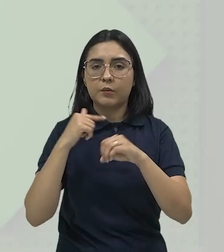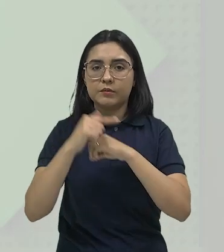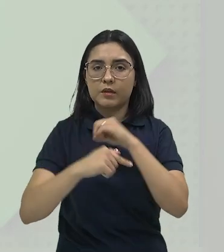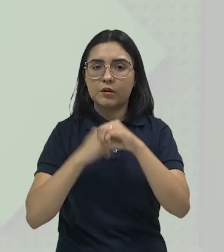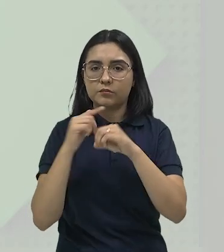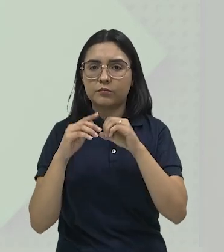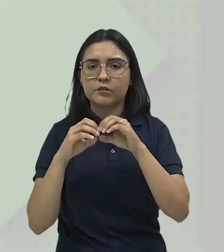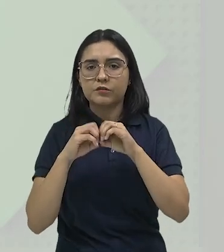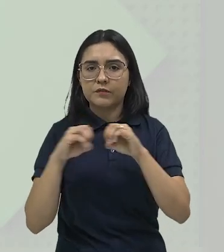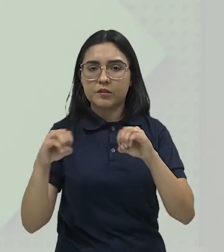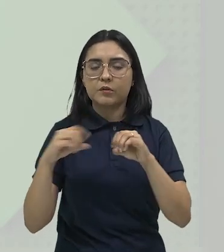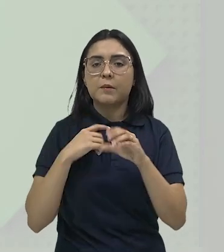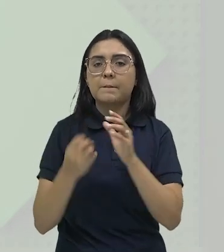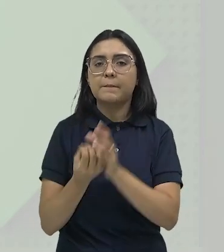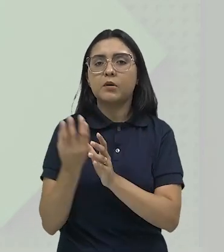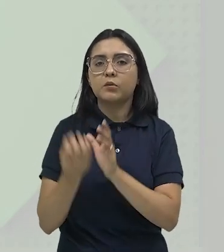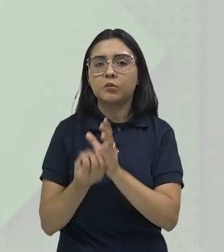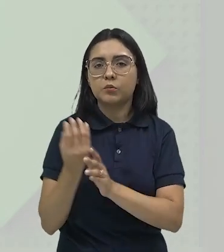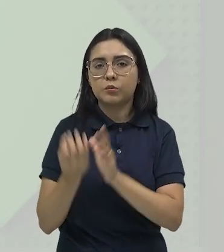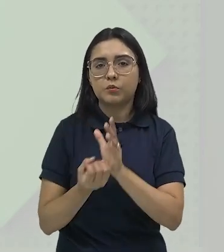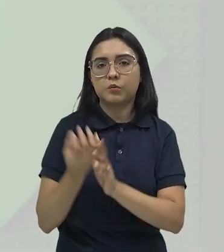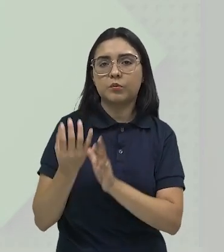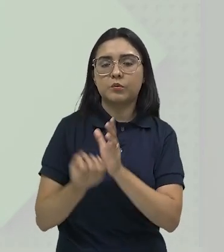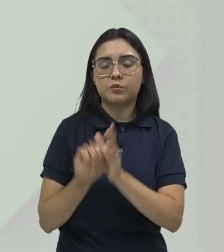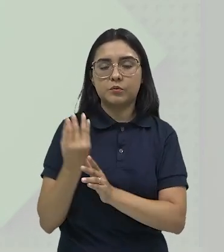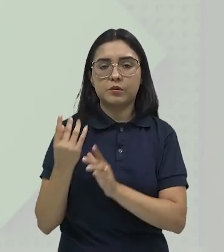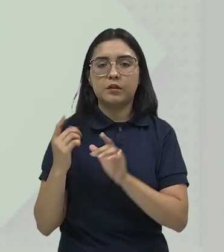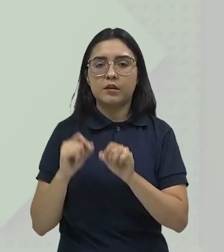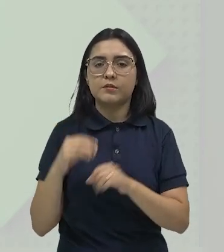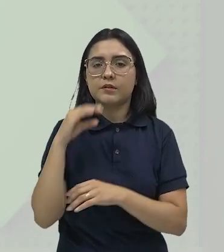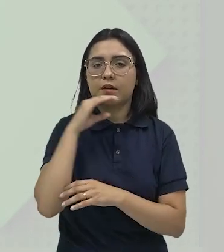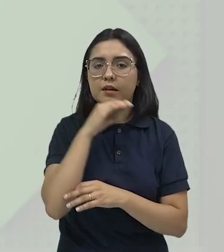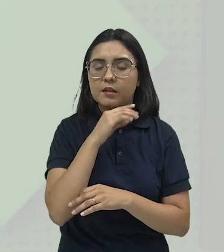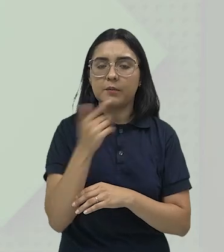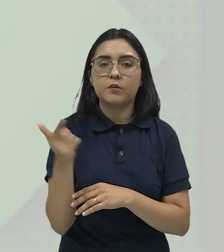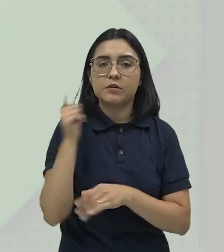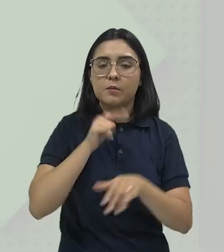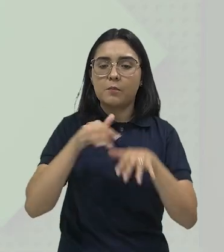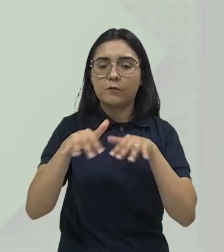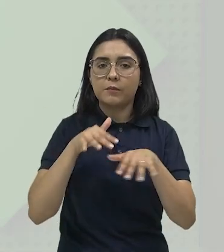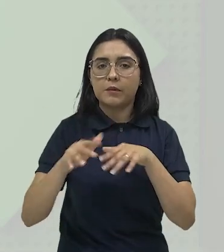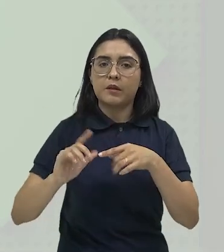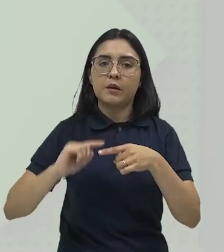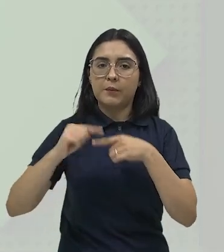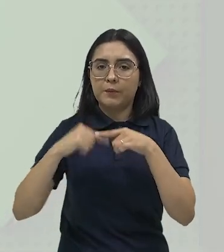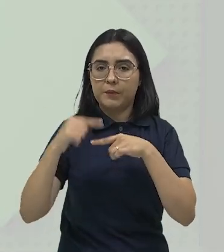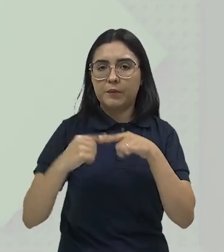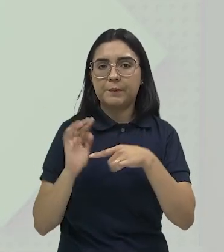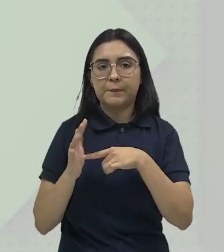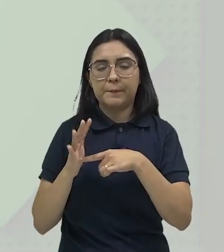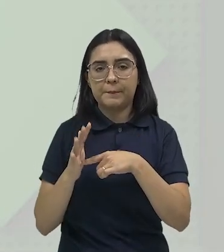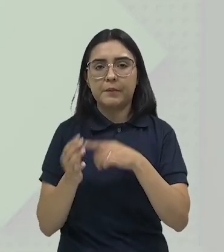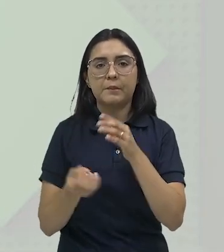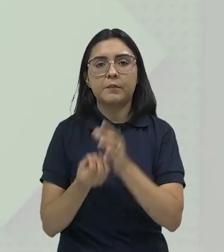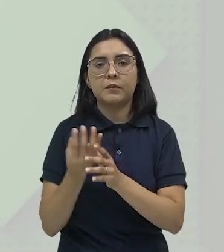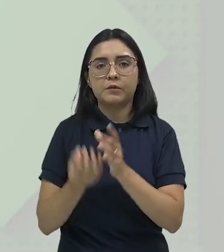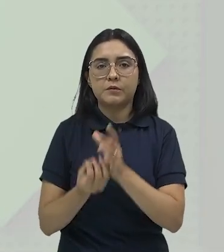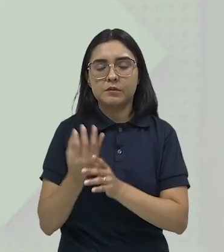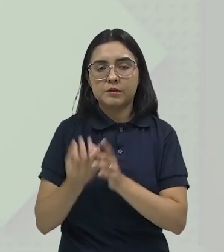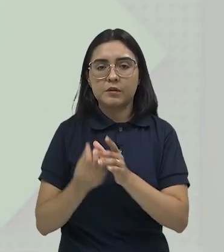dos átomos que gera aí esse calor para fazer toda a movimentação e gerar no final